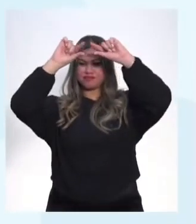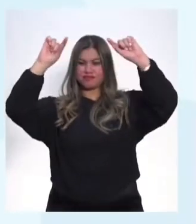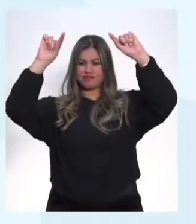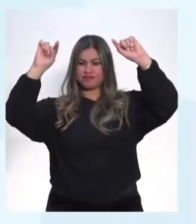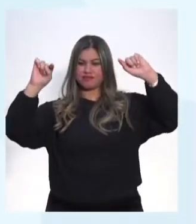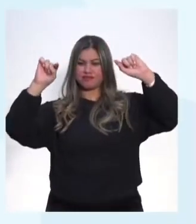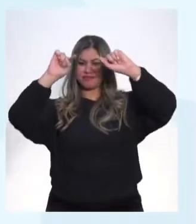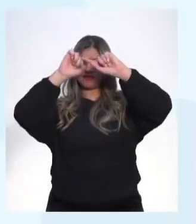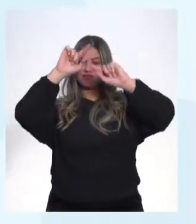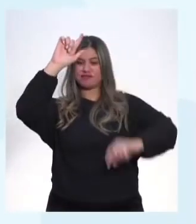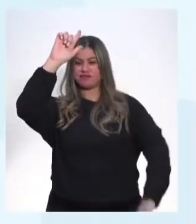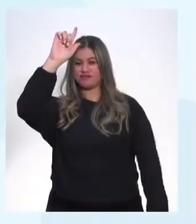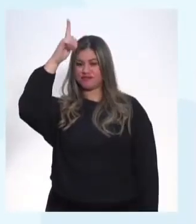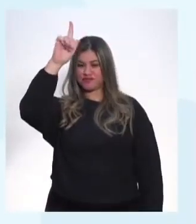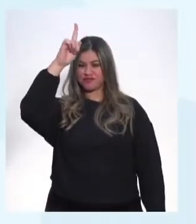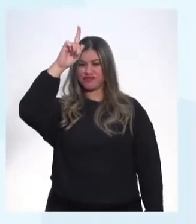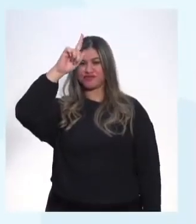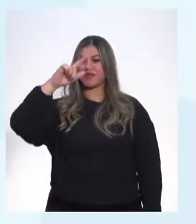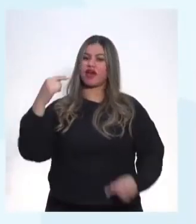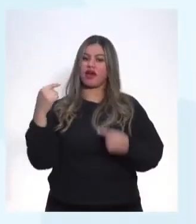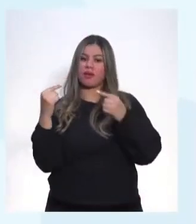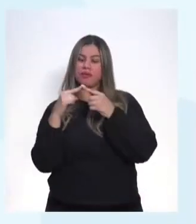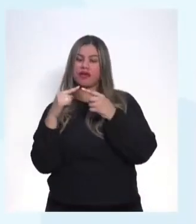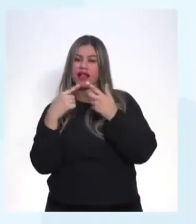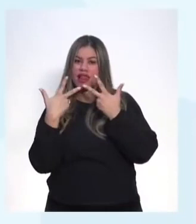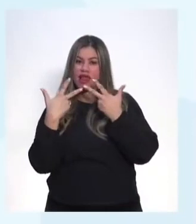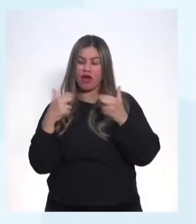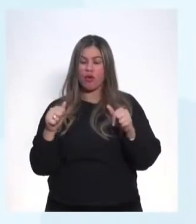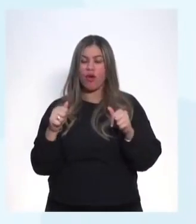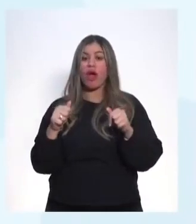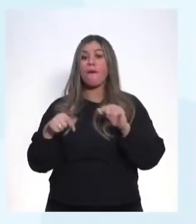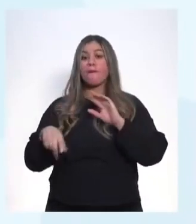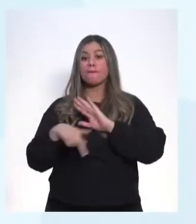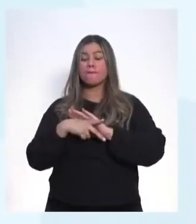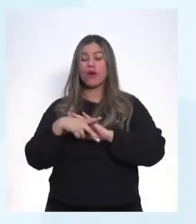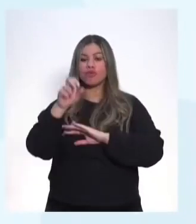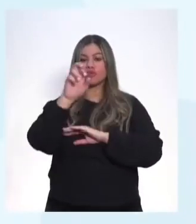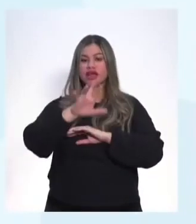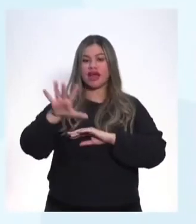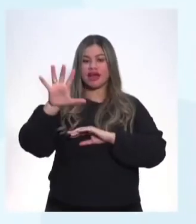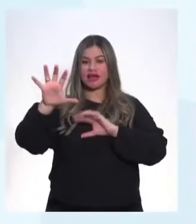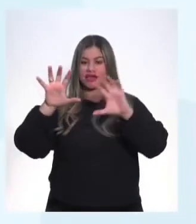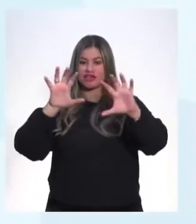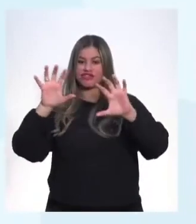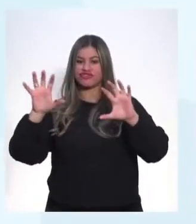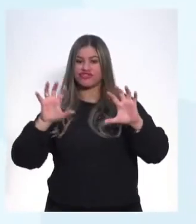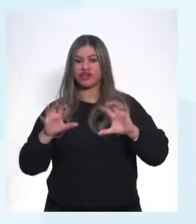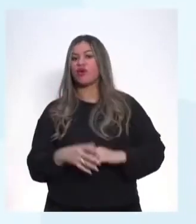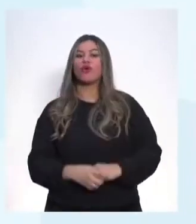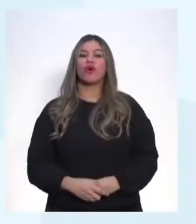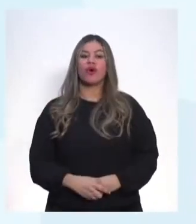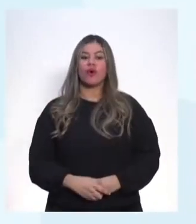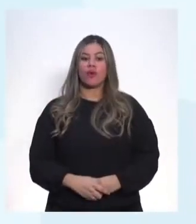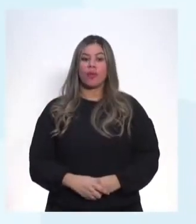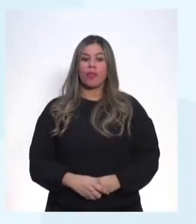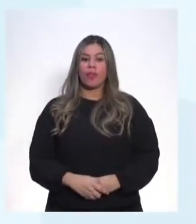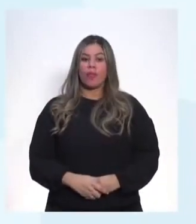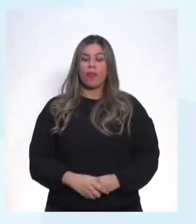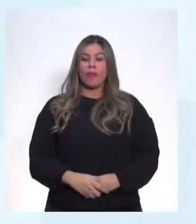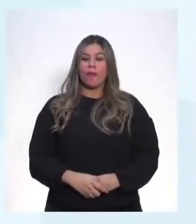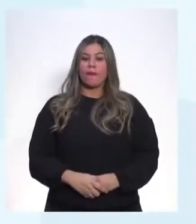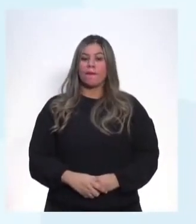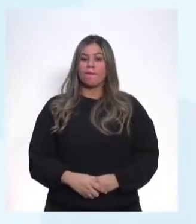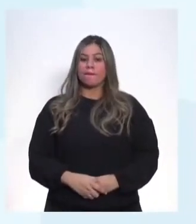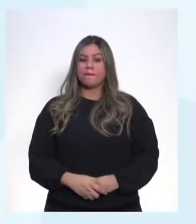dá para. A diferença entre linguagem devido à região, né? Isso, que ele colocou, diferença de linguagem devido à